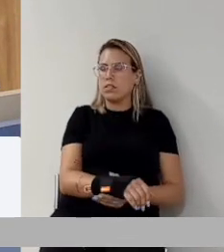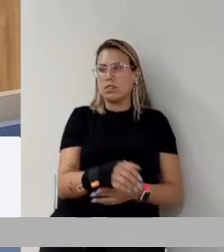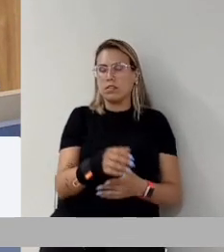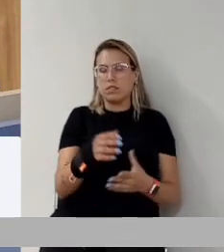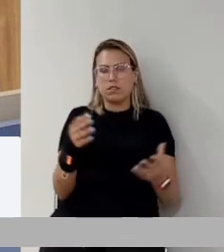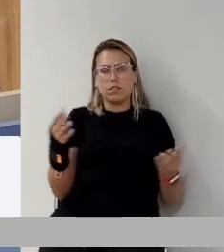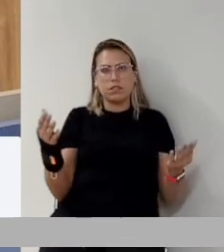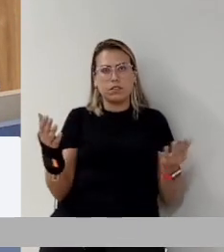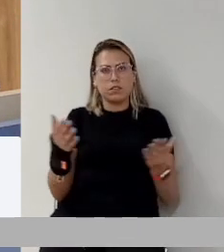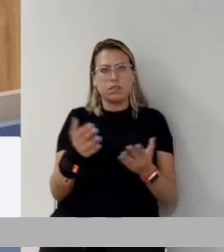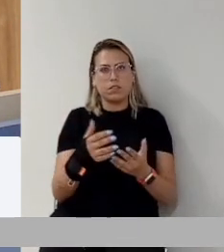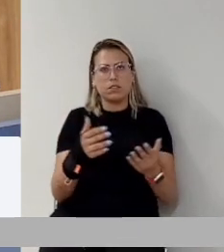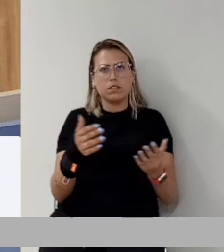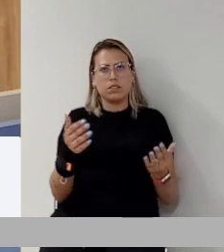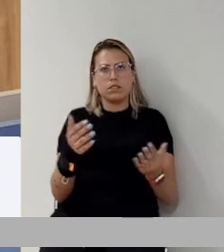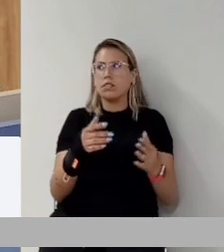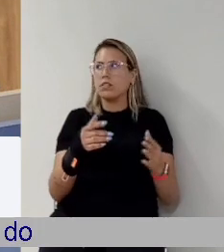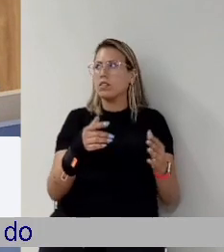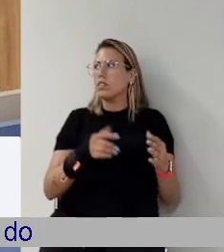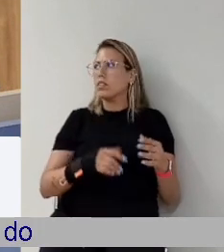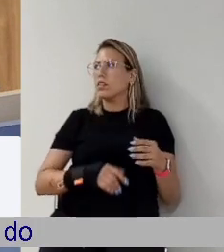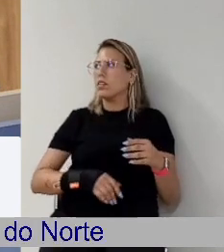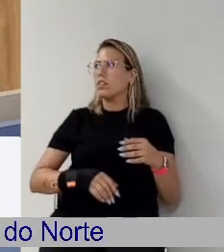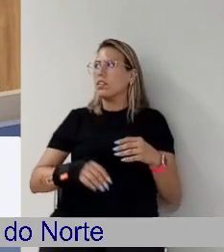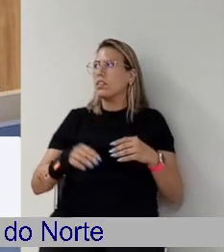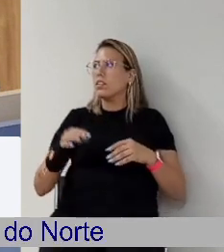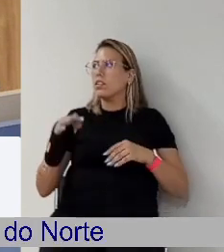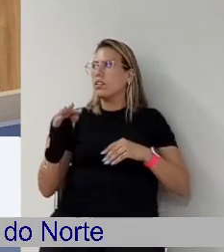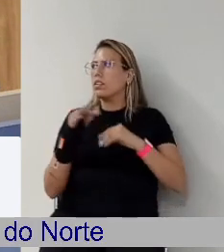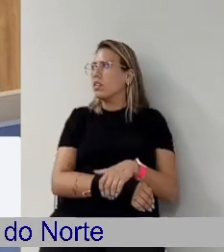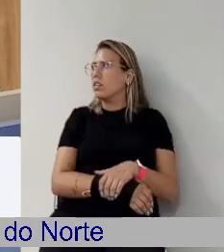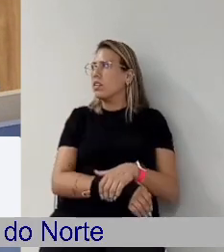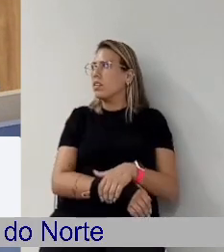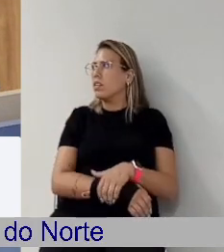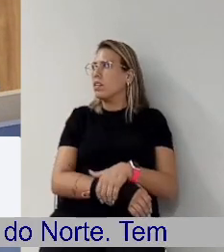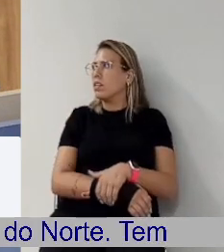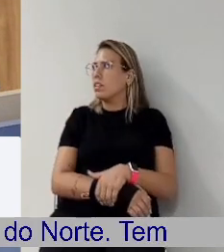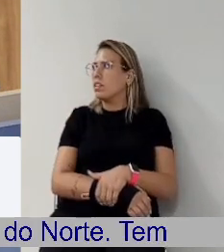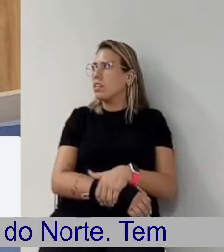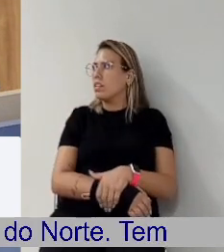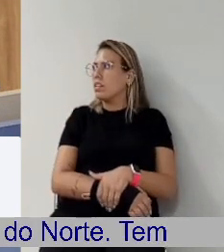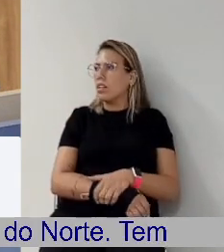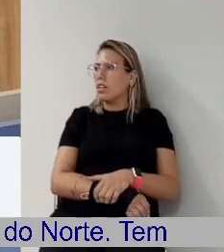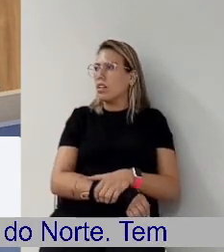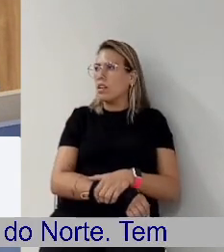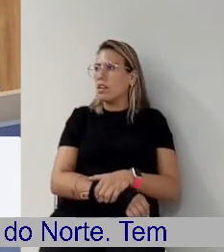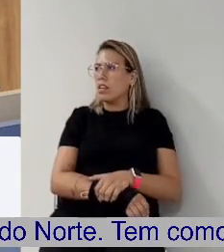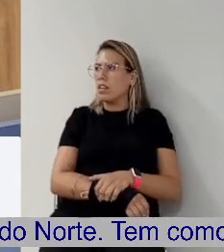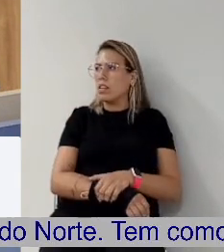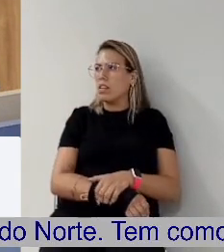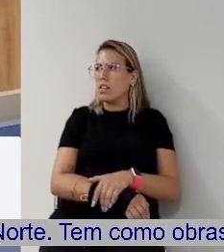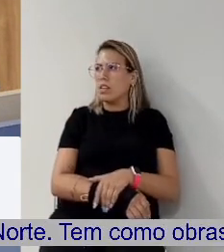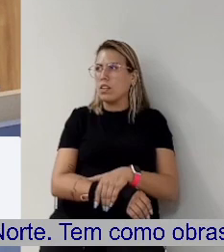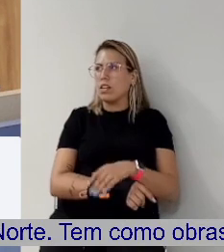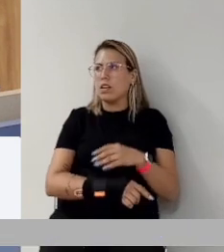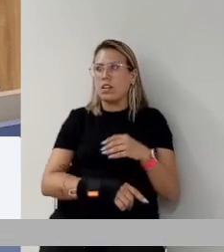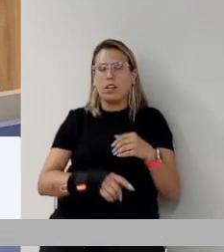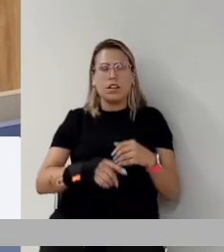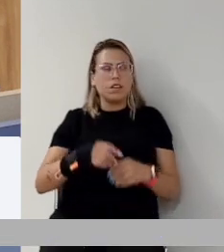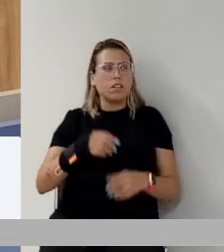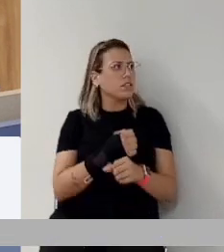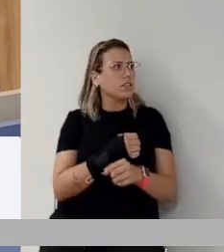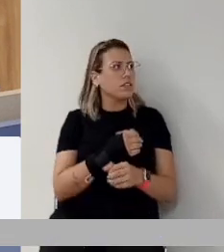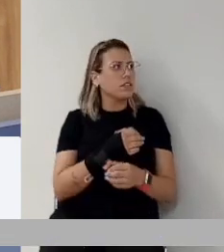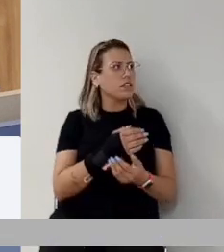hoje Tabuleiro do Norte tem como obras em execução